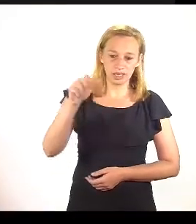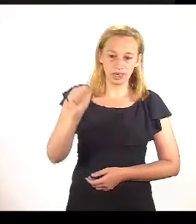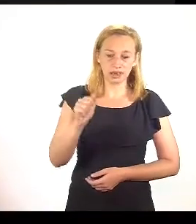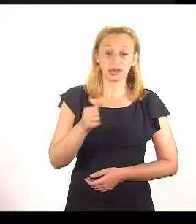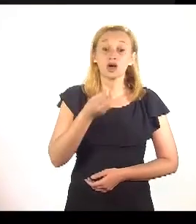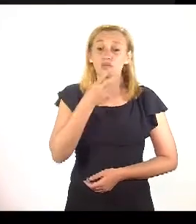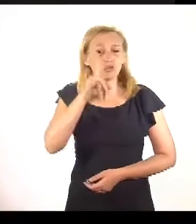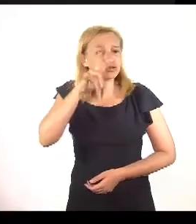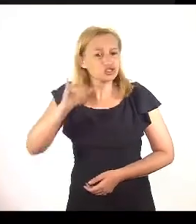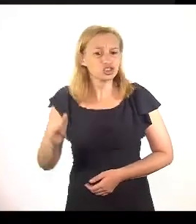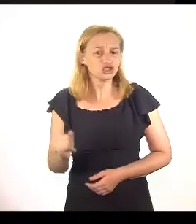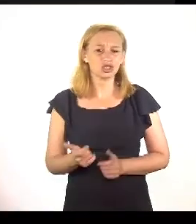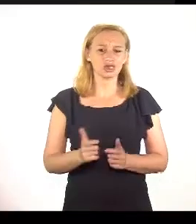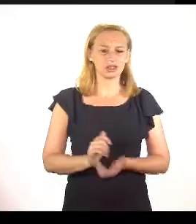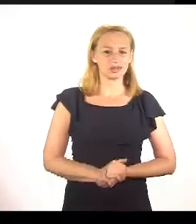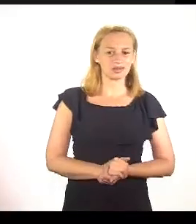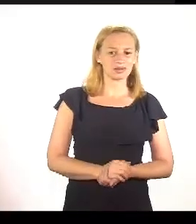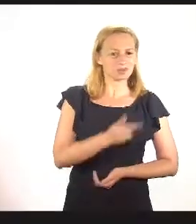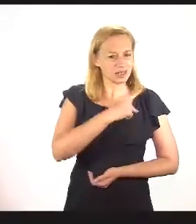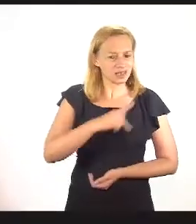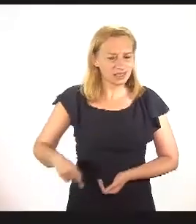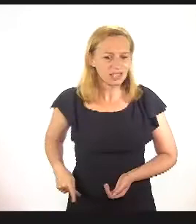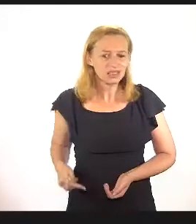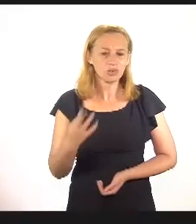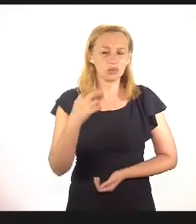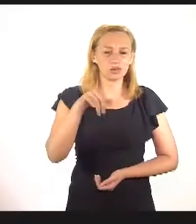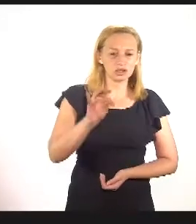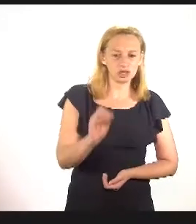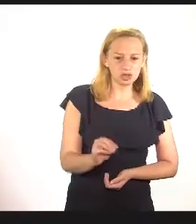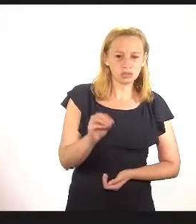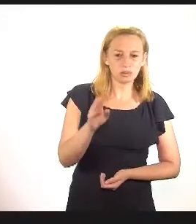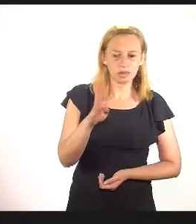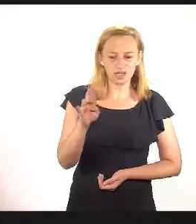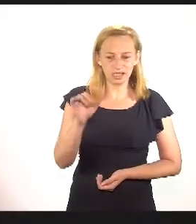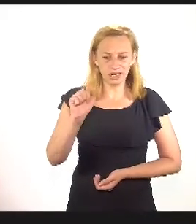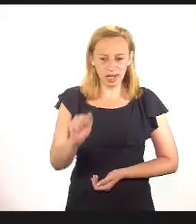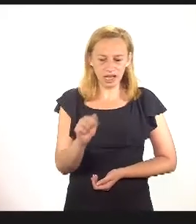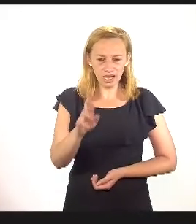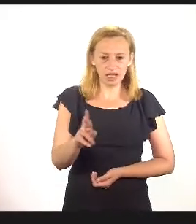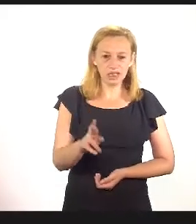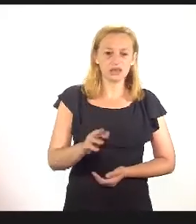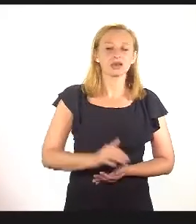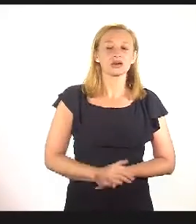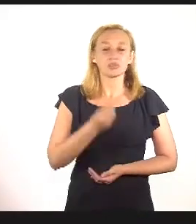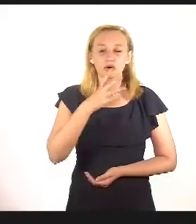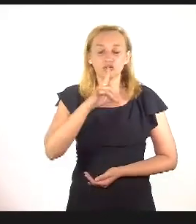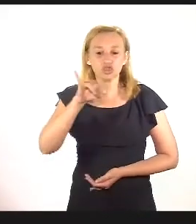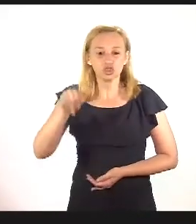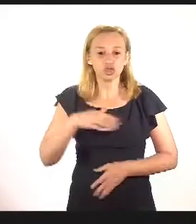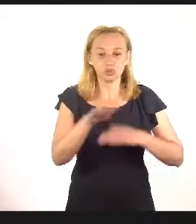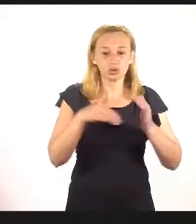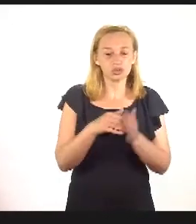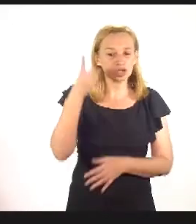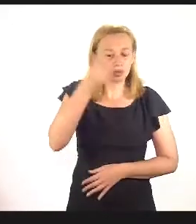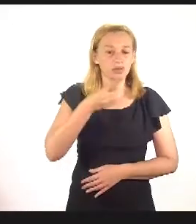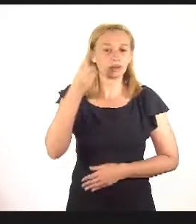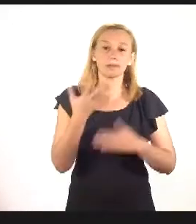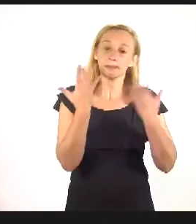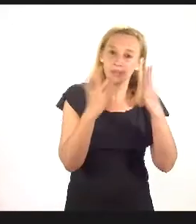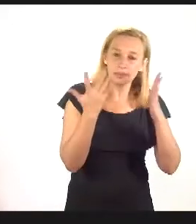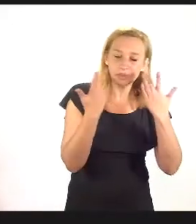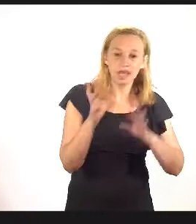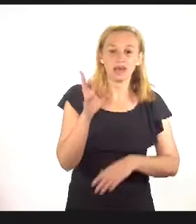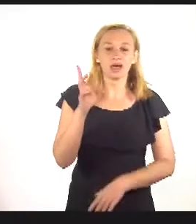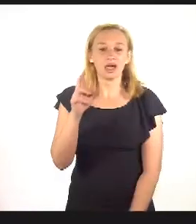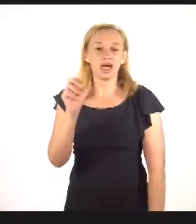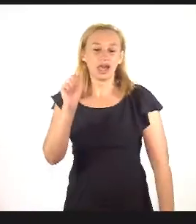grande presidente Rodrigo Bacelar, bom dia a todos os deputados. Quero parabenizar o Rafael